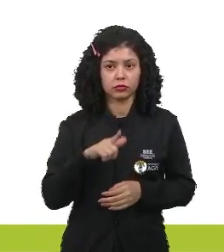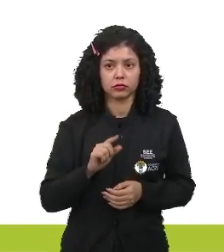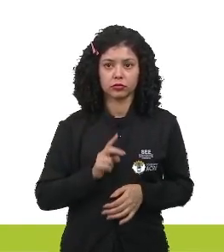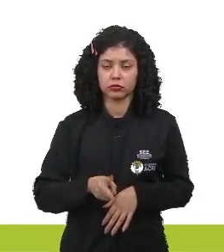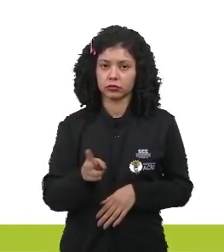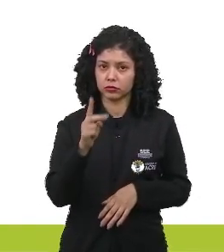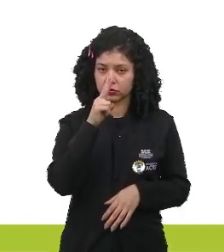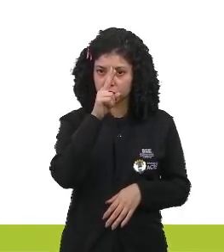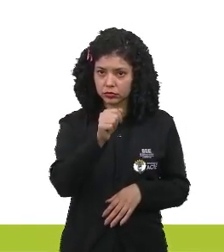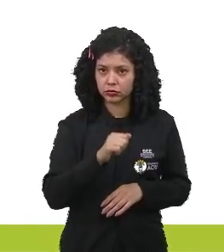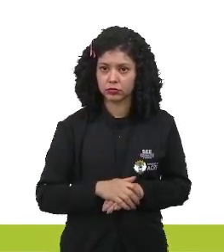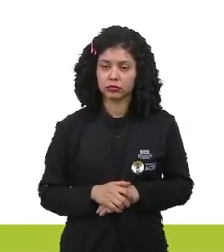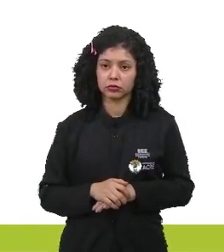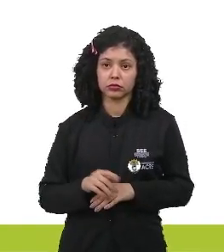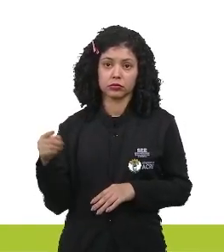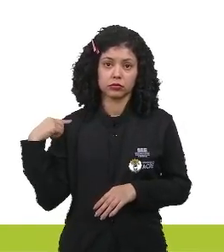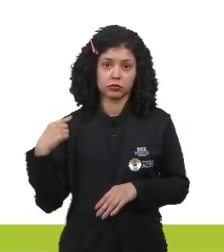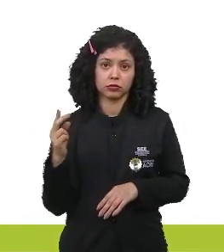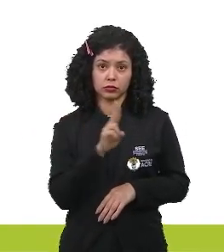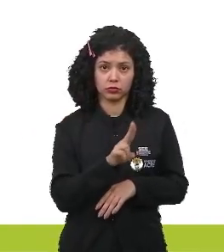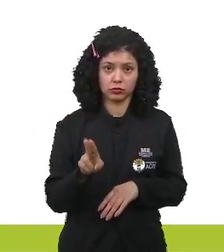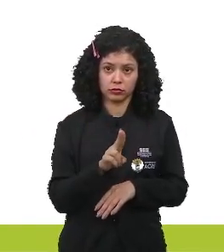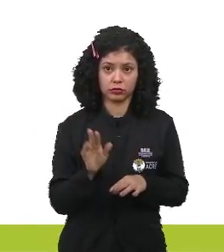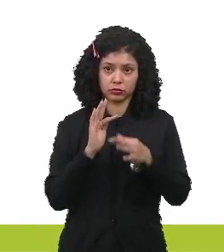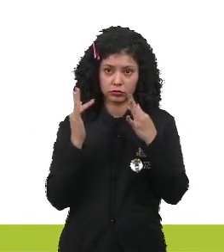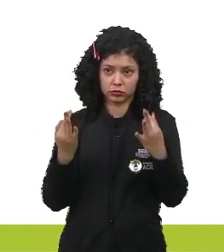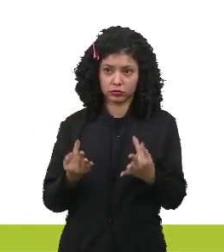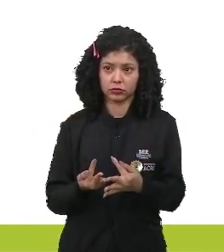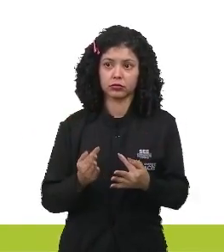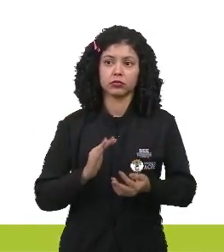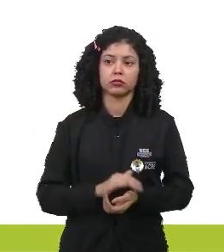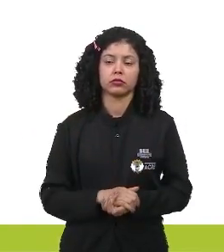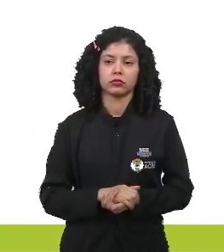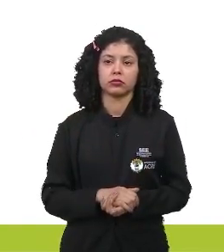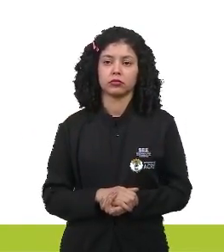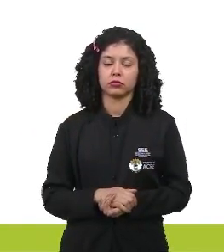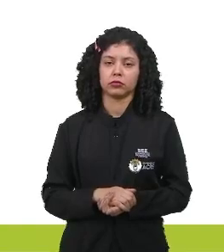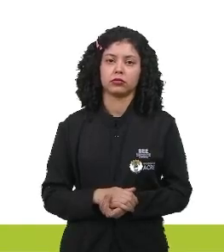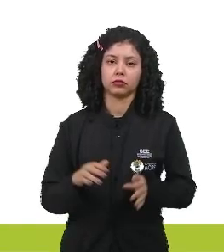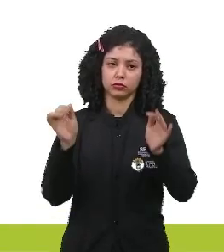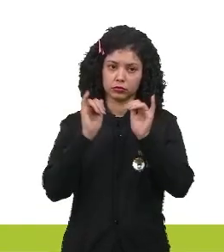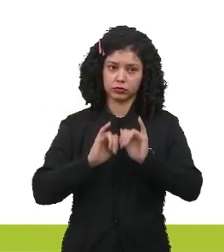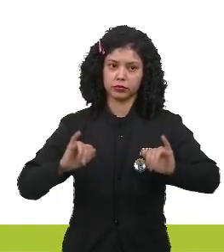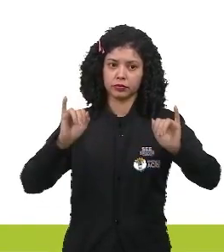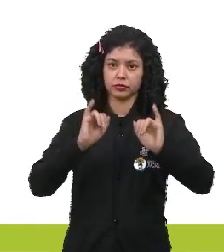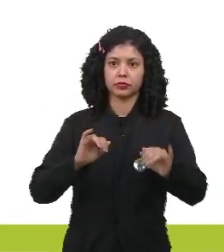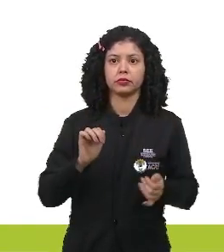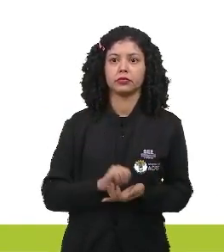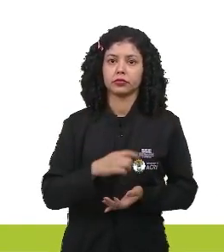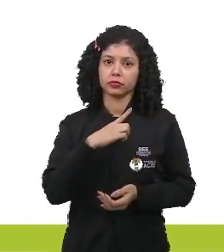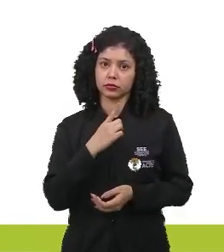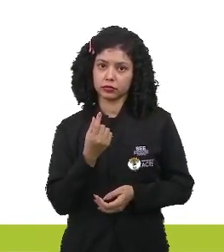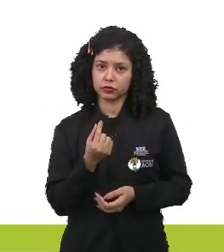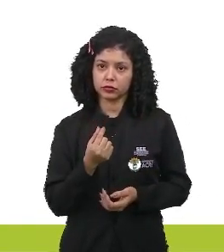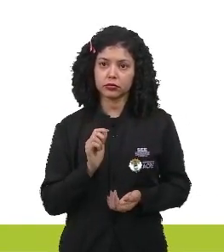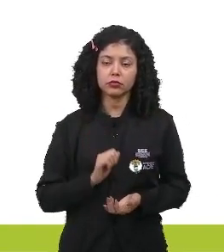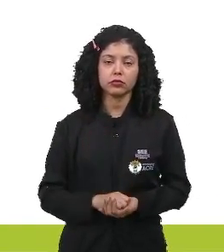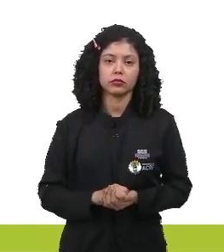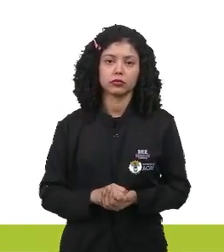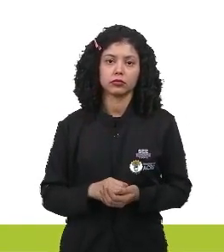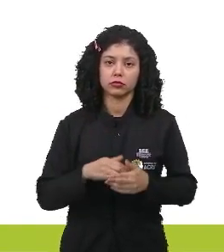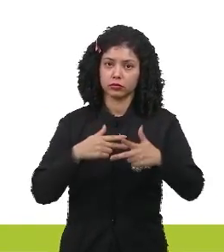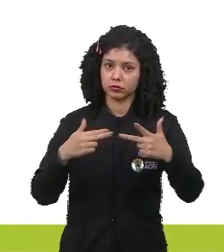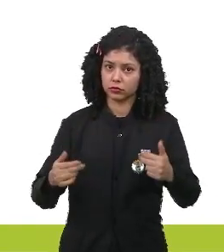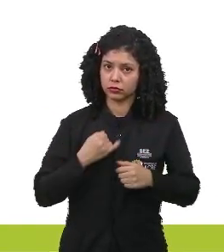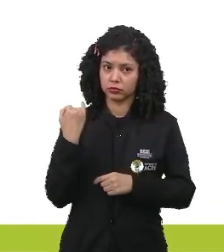e manter o poder então o nome de família seu nome bem divulgado ter dinheiro então são